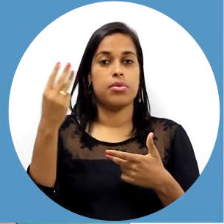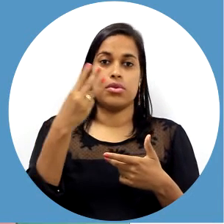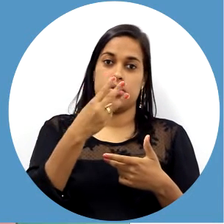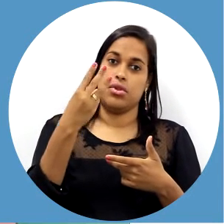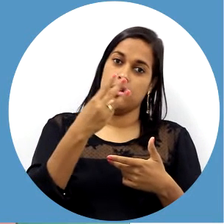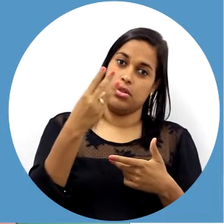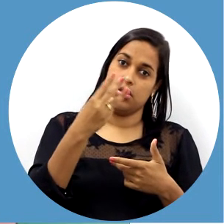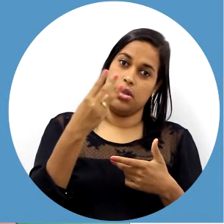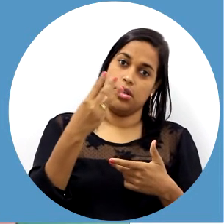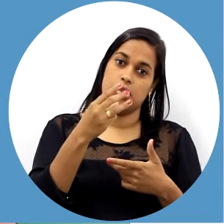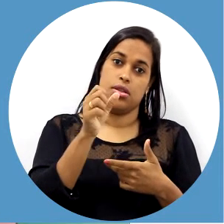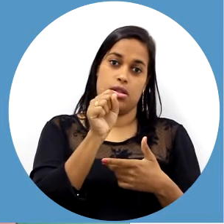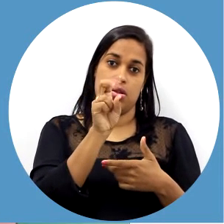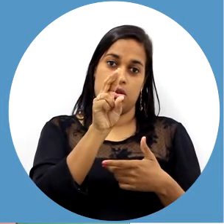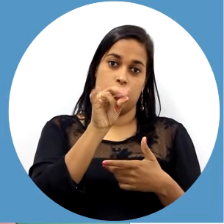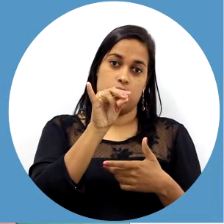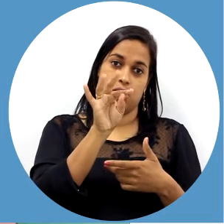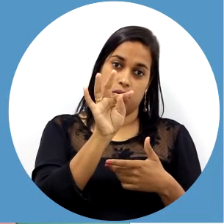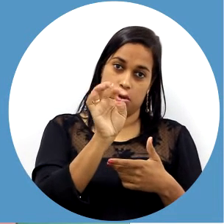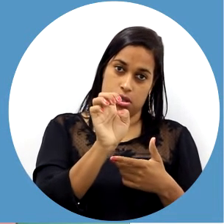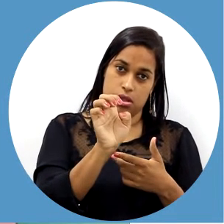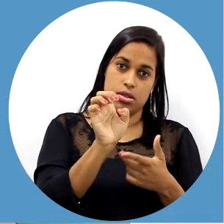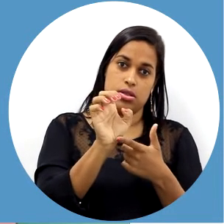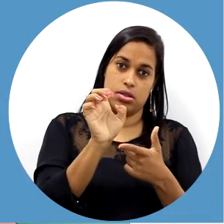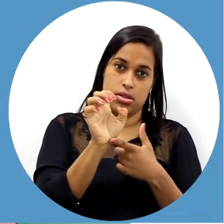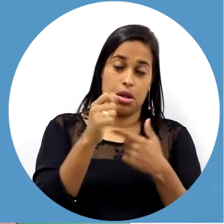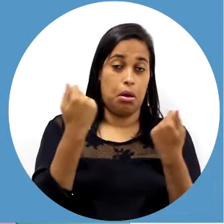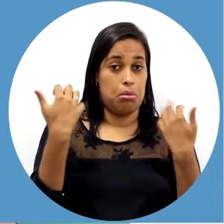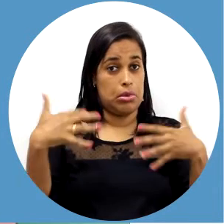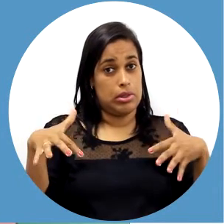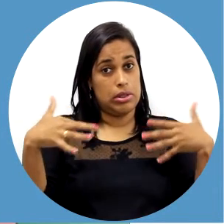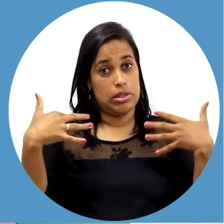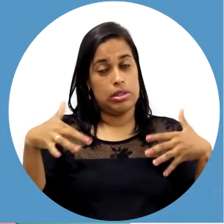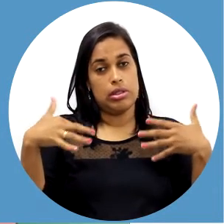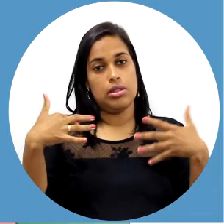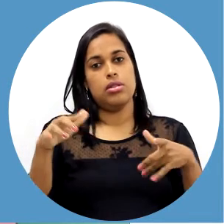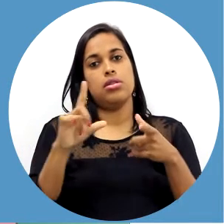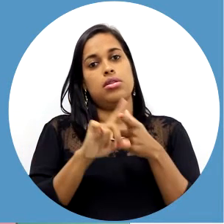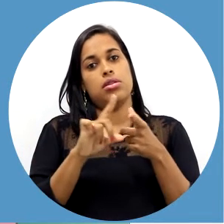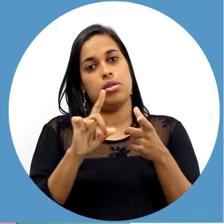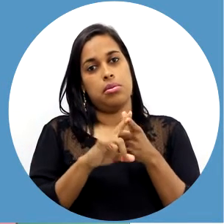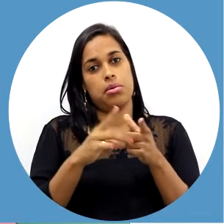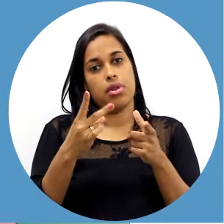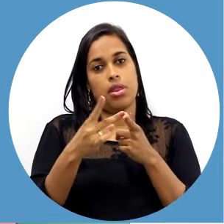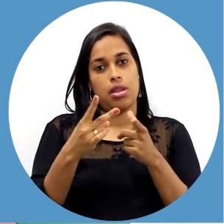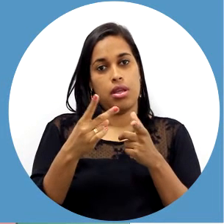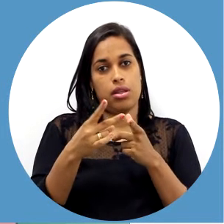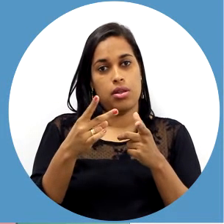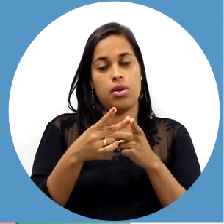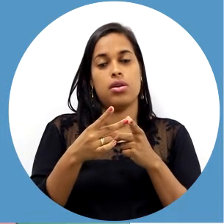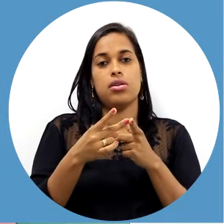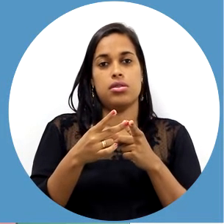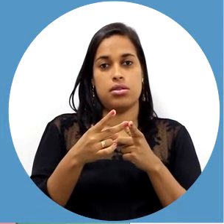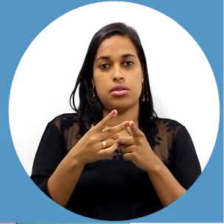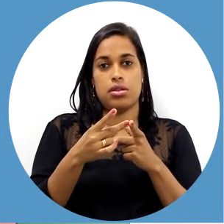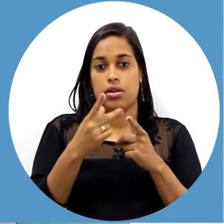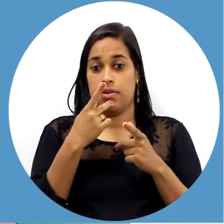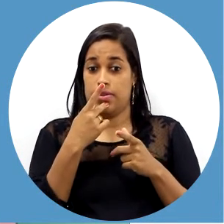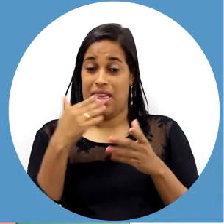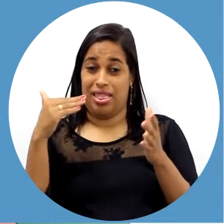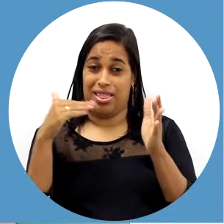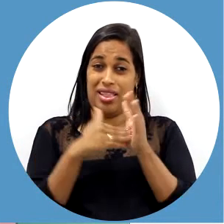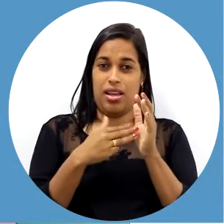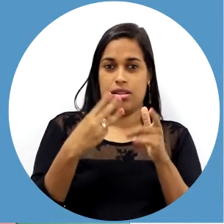camada 3 pode ser o switch, que aí são mais caros. O switch normalmente é de camada 2, mas eu tenho um switch que vai